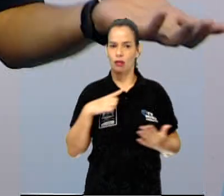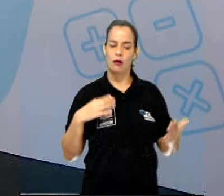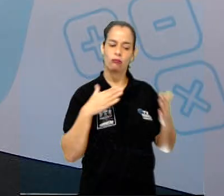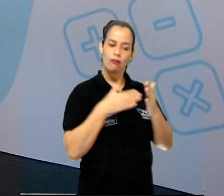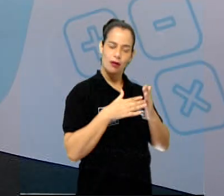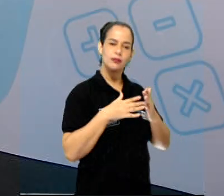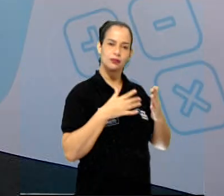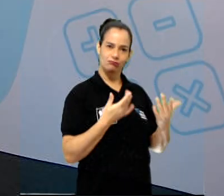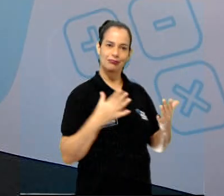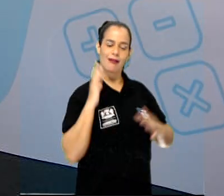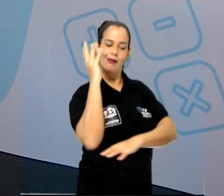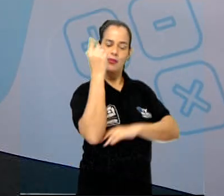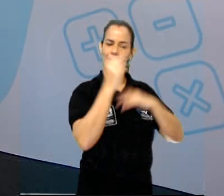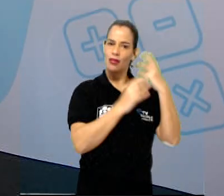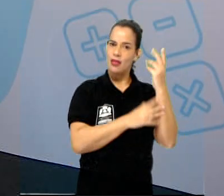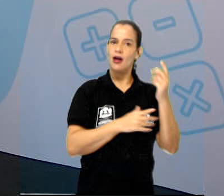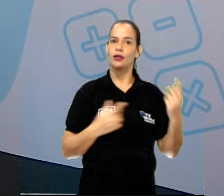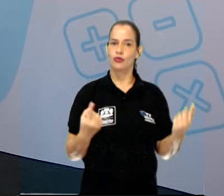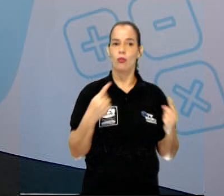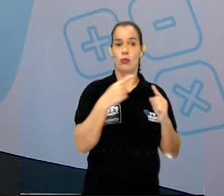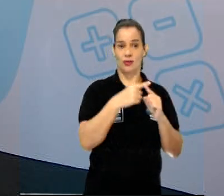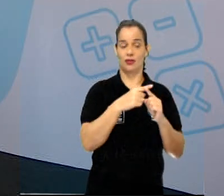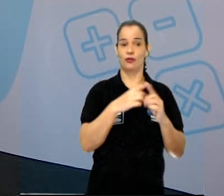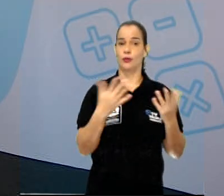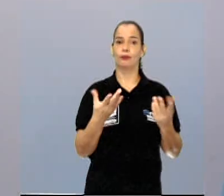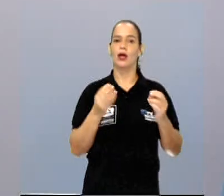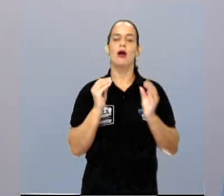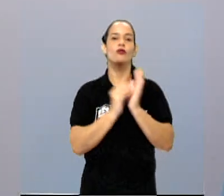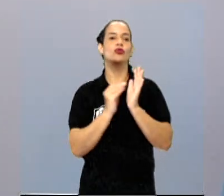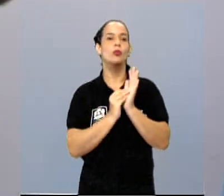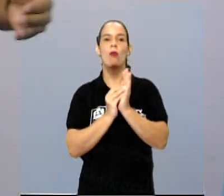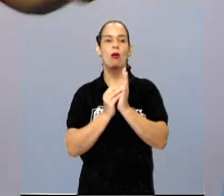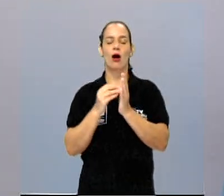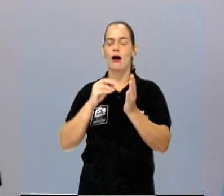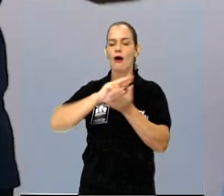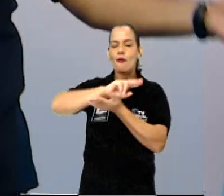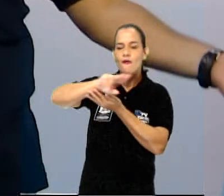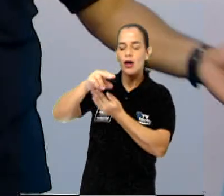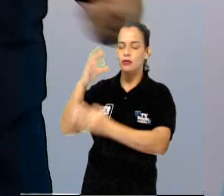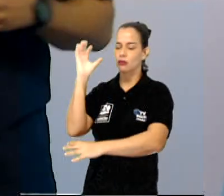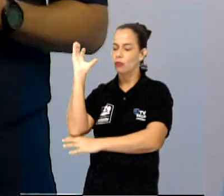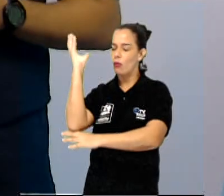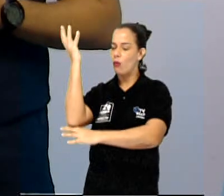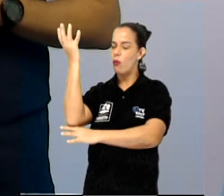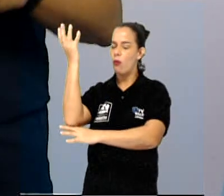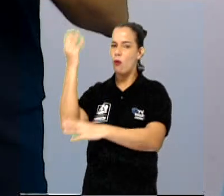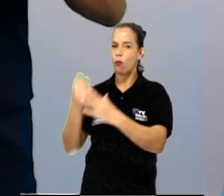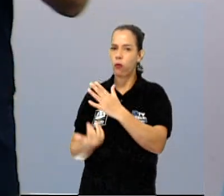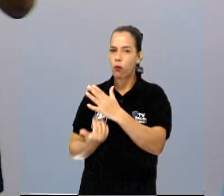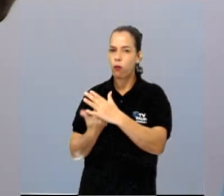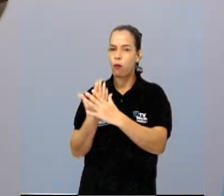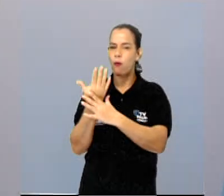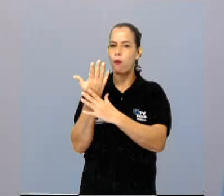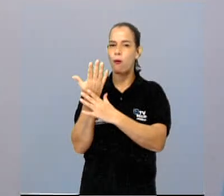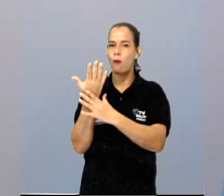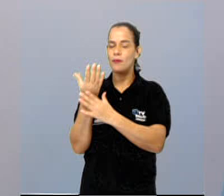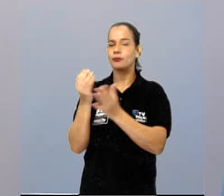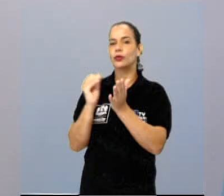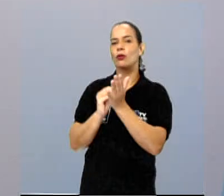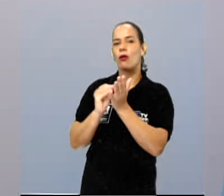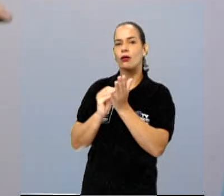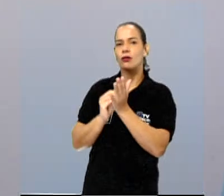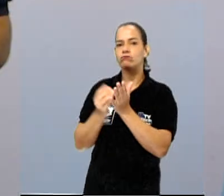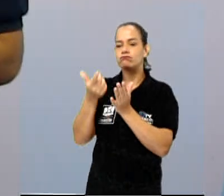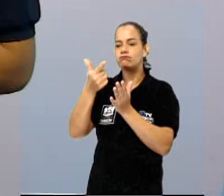Por exemplo, o reflorestamento de uma área é um impacto ambiental positivo. A reintrodução, a reprodução